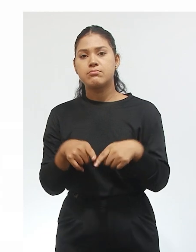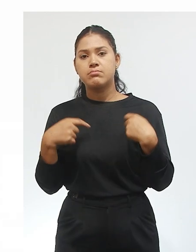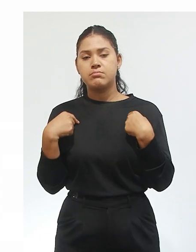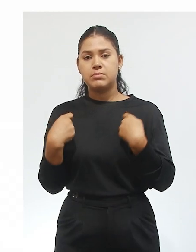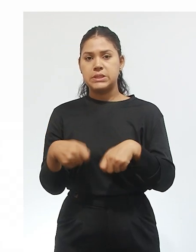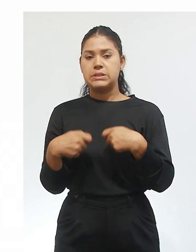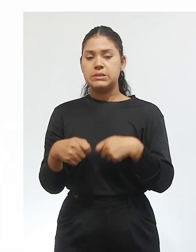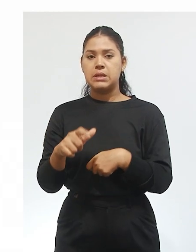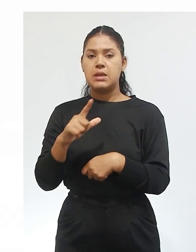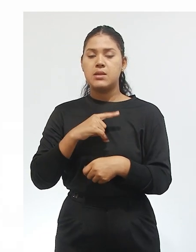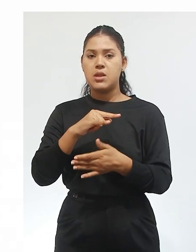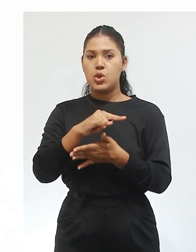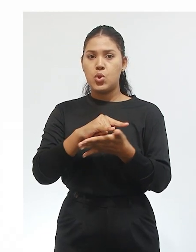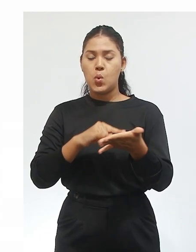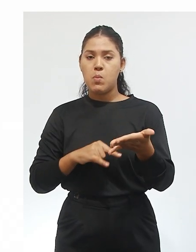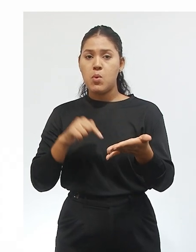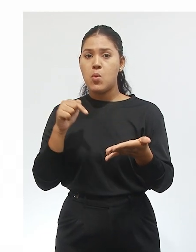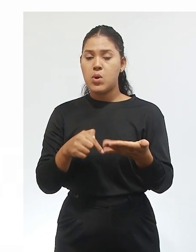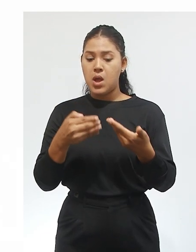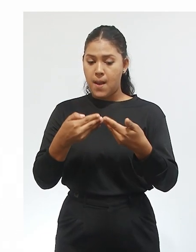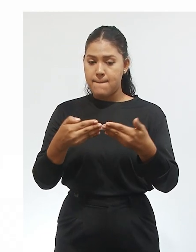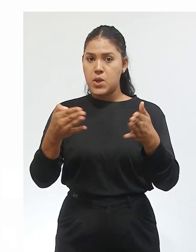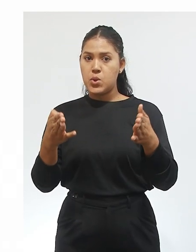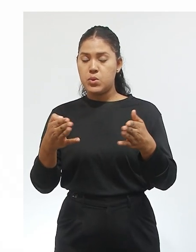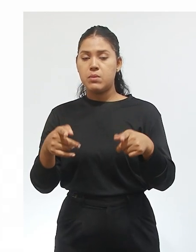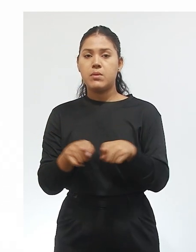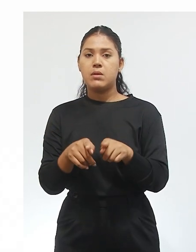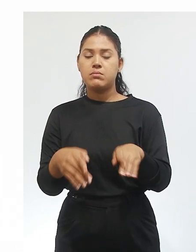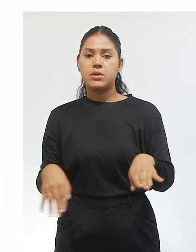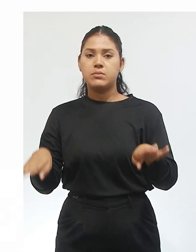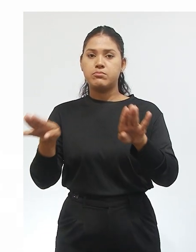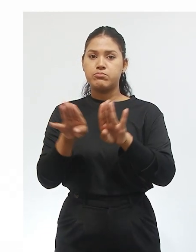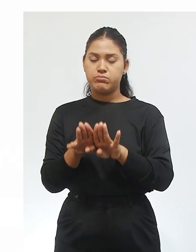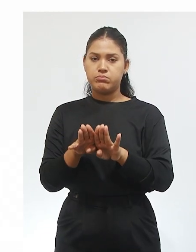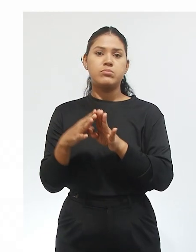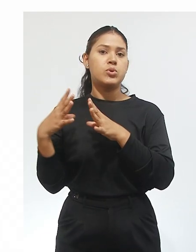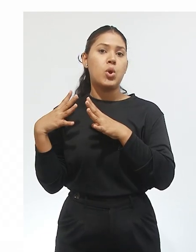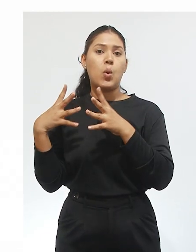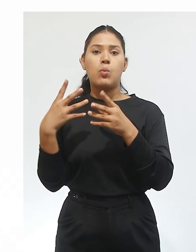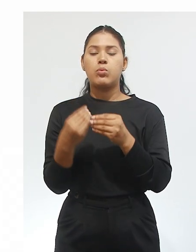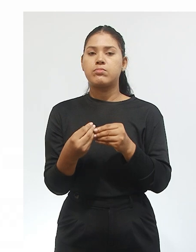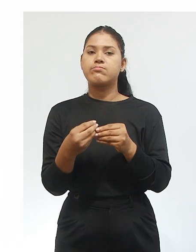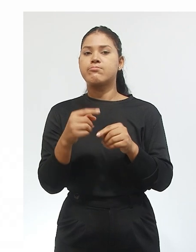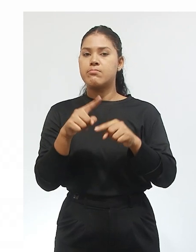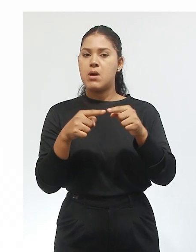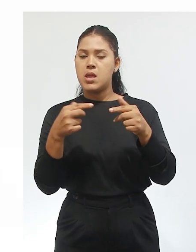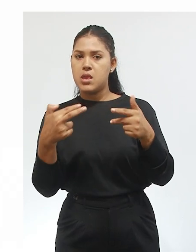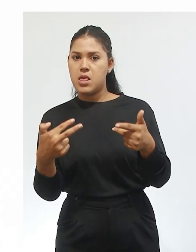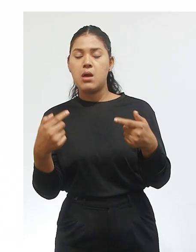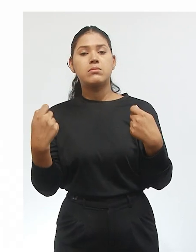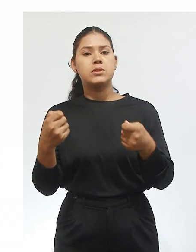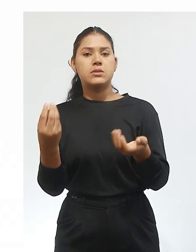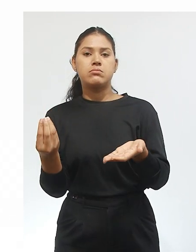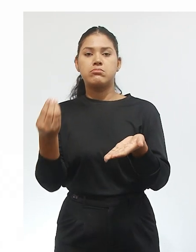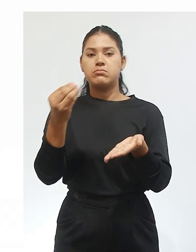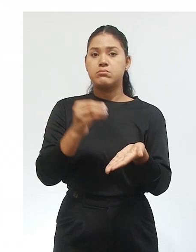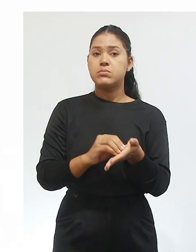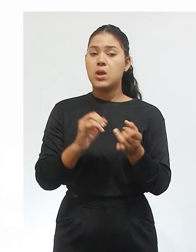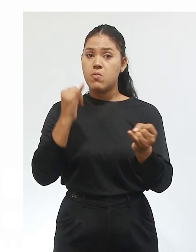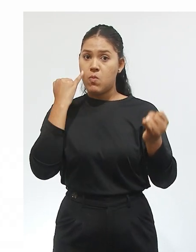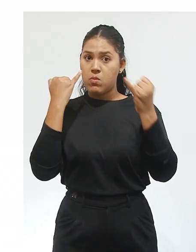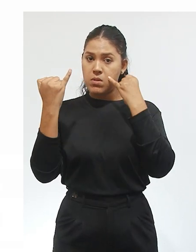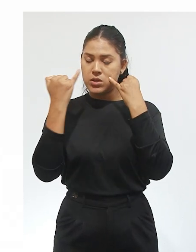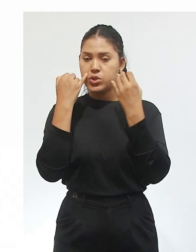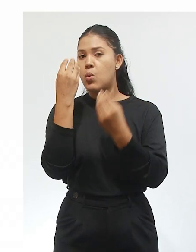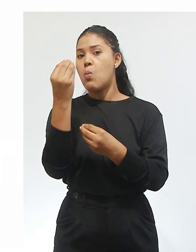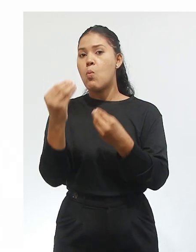possuir termo de abertura e de encerramento. Então, todo livro lá diário tem que ter o termo tanto de abertura,